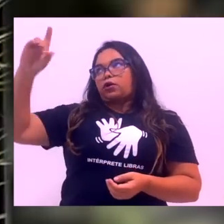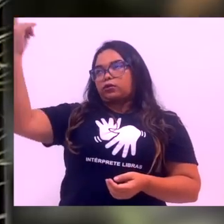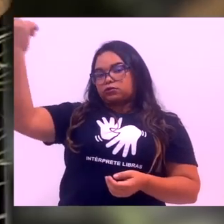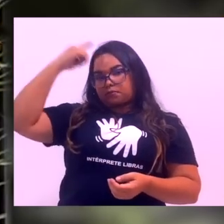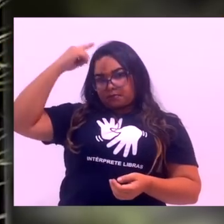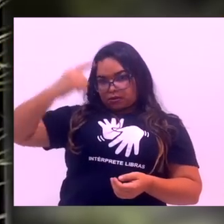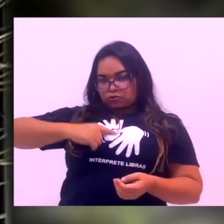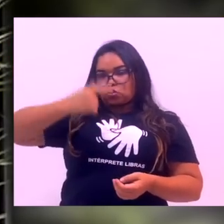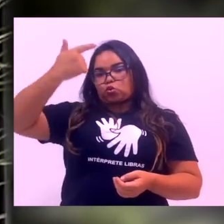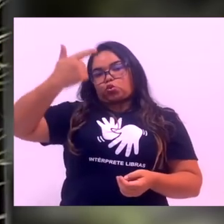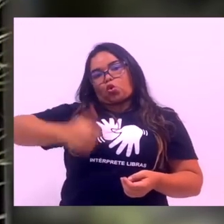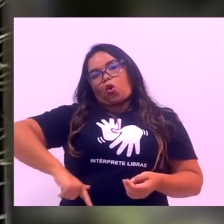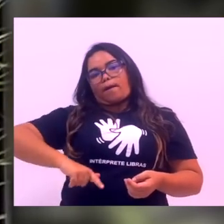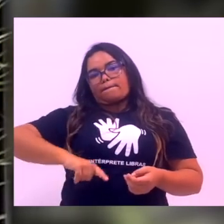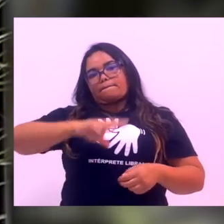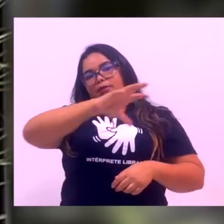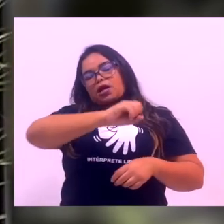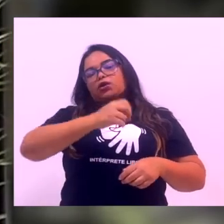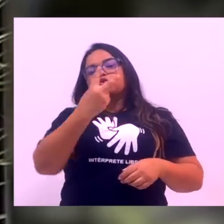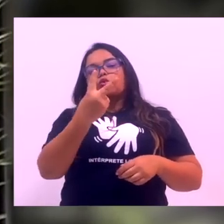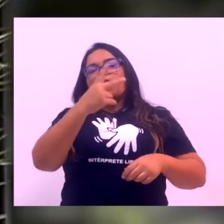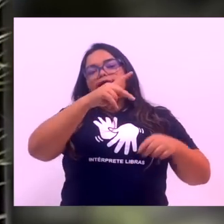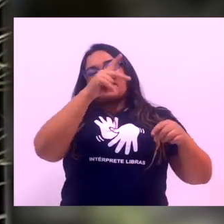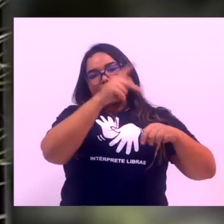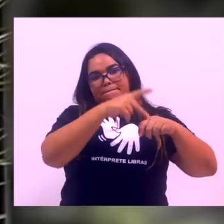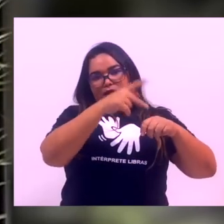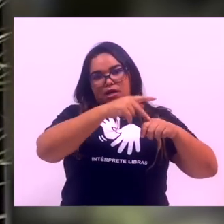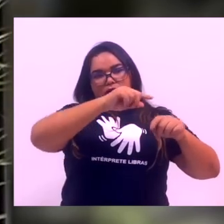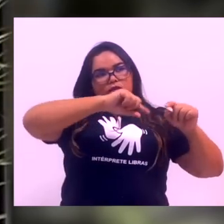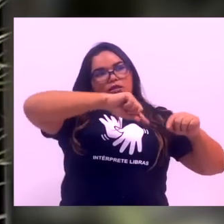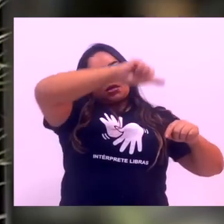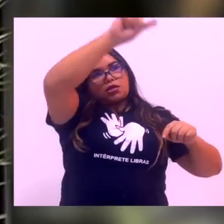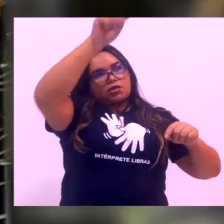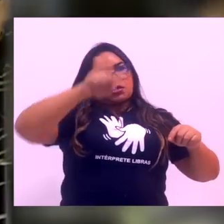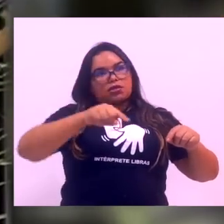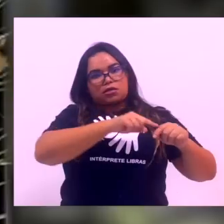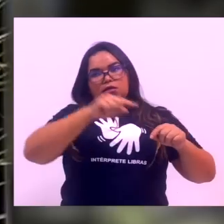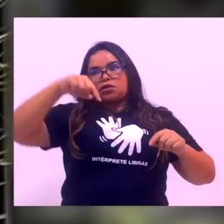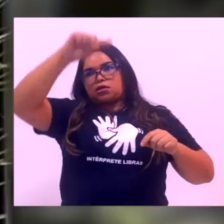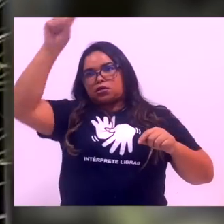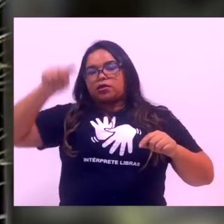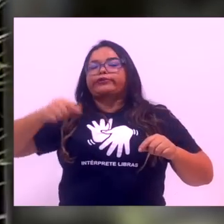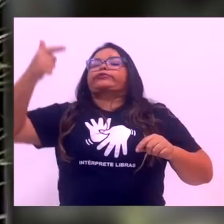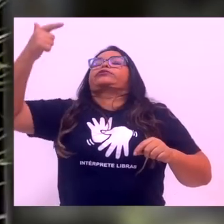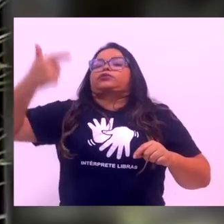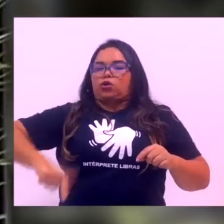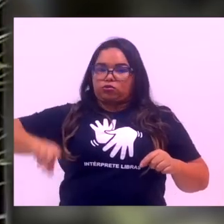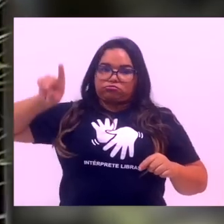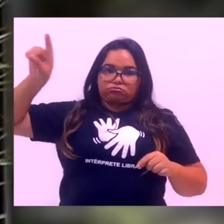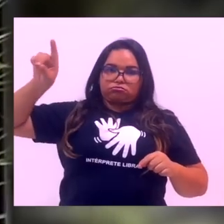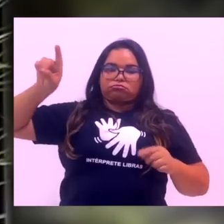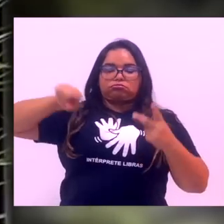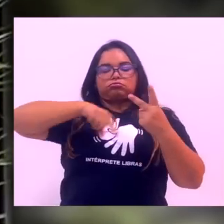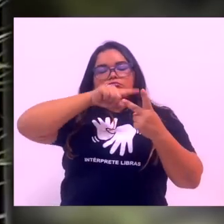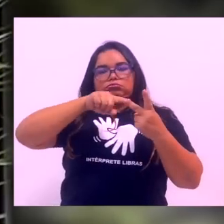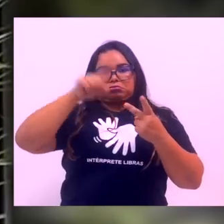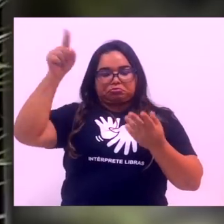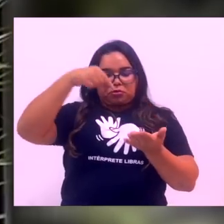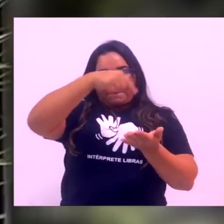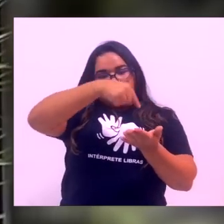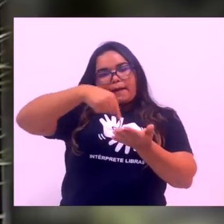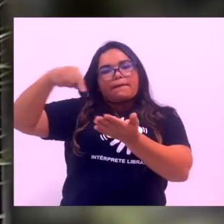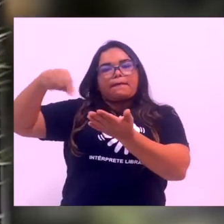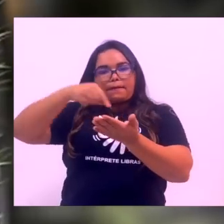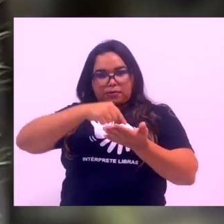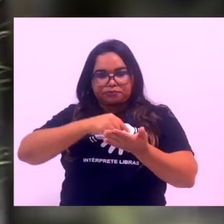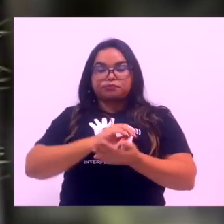idolatria. Então ele mandou cortar novas pedras. E de novo Deus escreveu nelas com o seu dedo que ele havia escrito